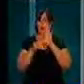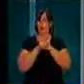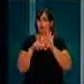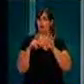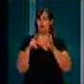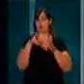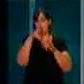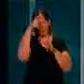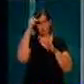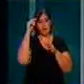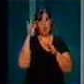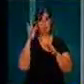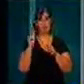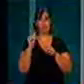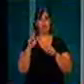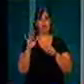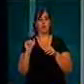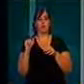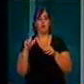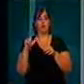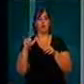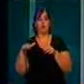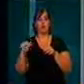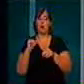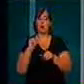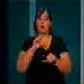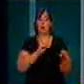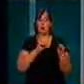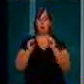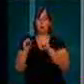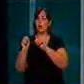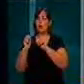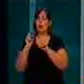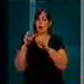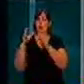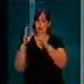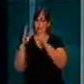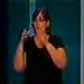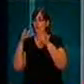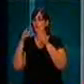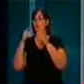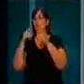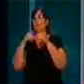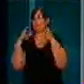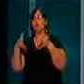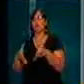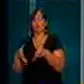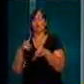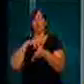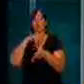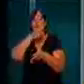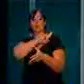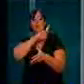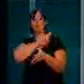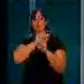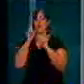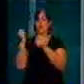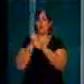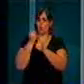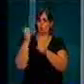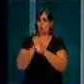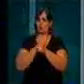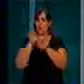Faria Lima transfere para o Serviço Funerário a responsabilidade pela construção, administração e manutenção de todos